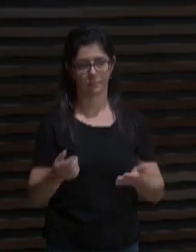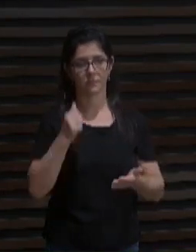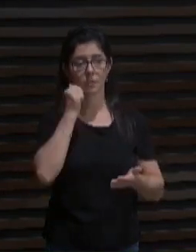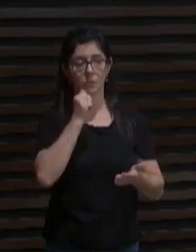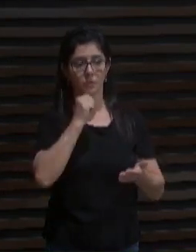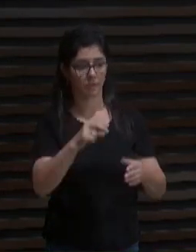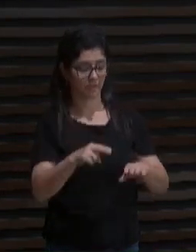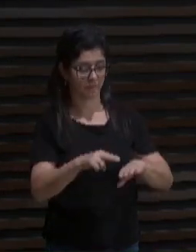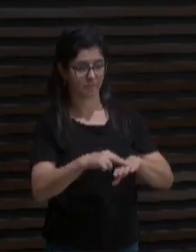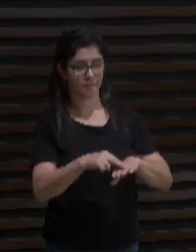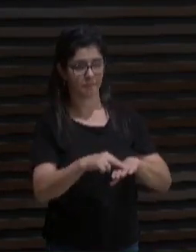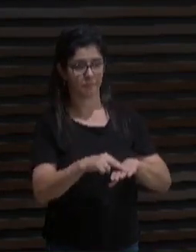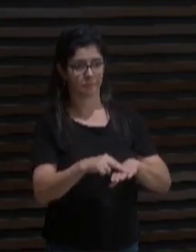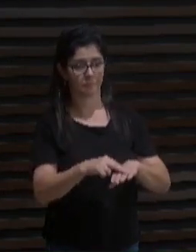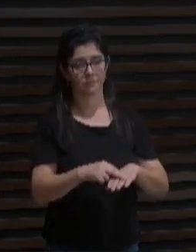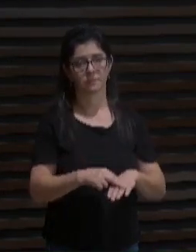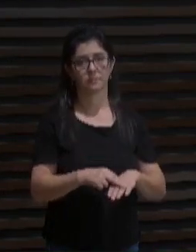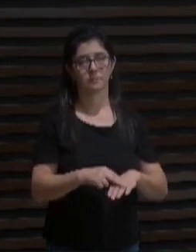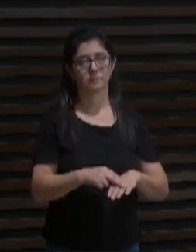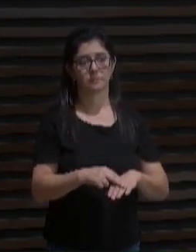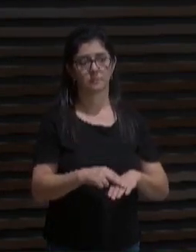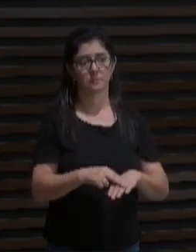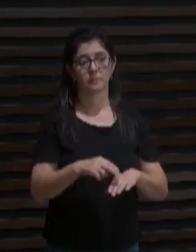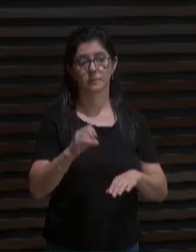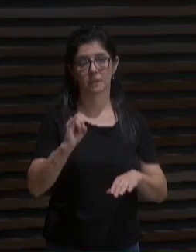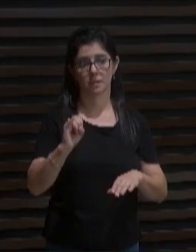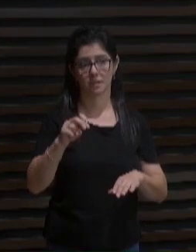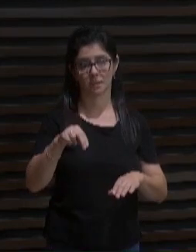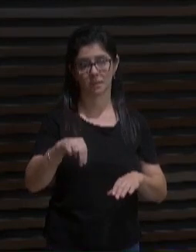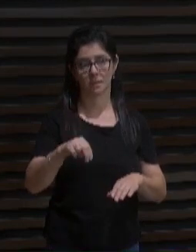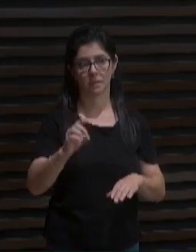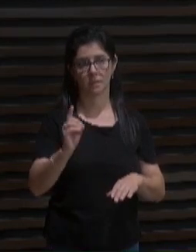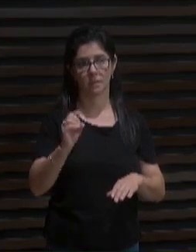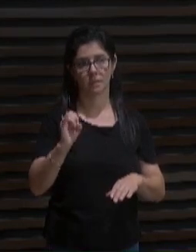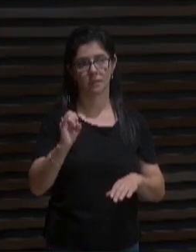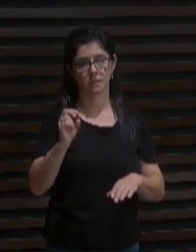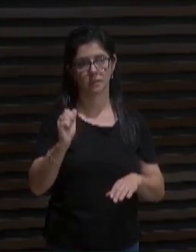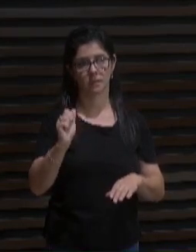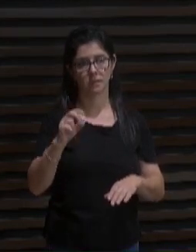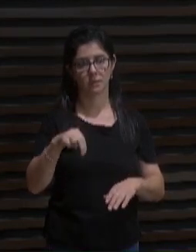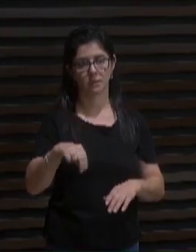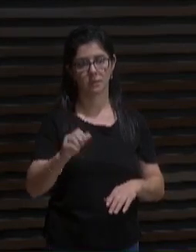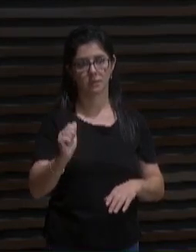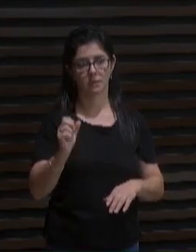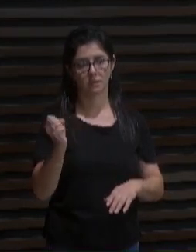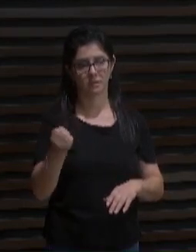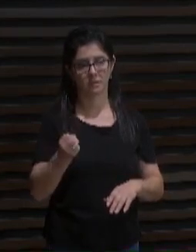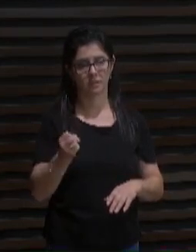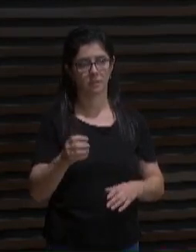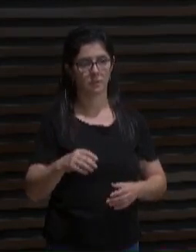hindus, indianas, elas eram mortas no mesmo dia que o marido morria. Eles